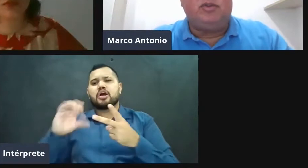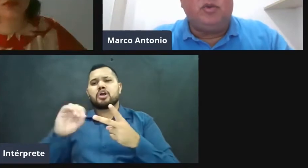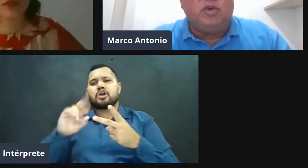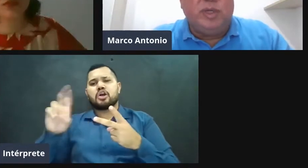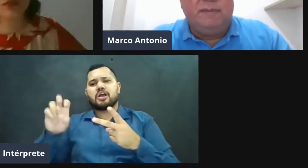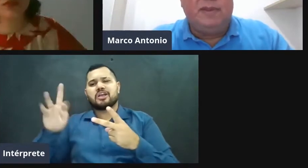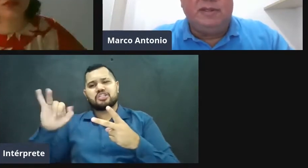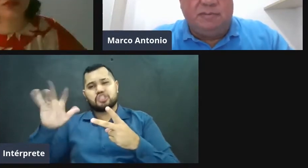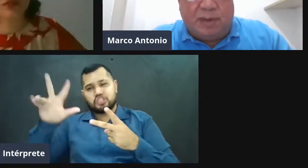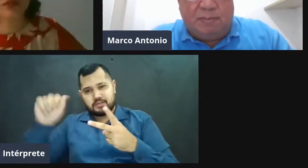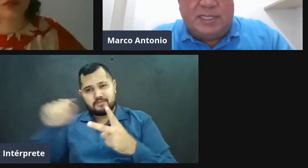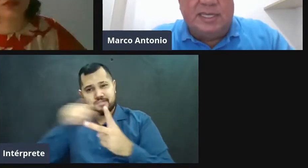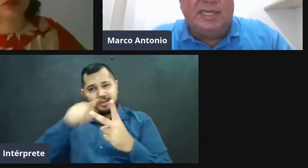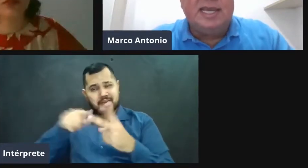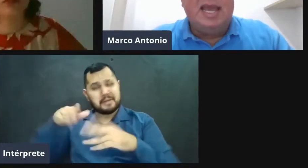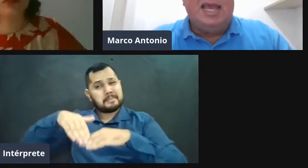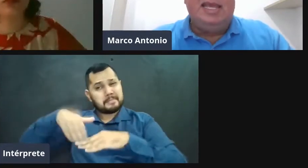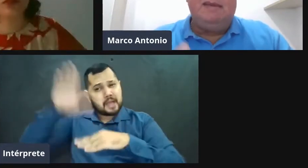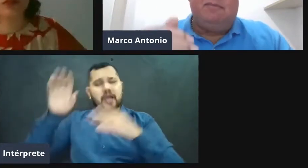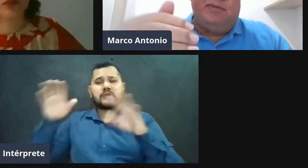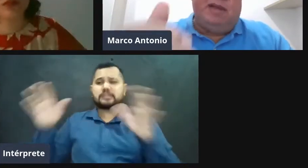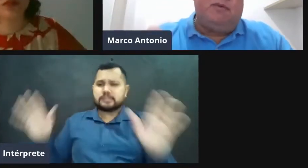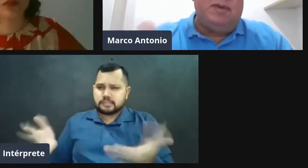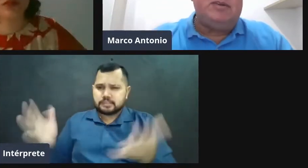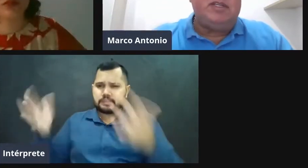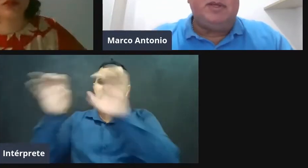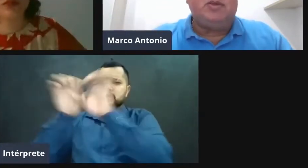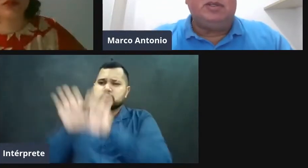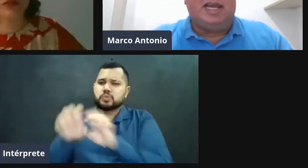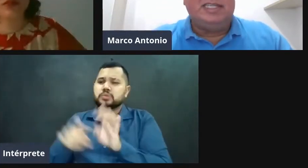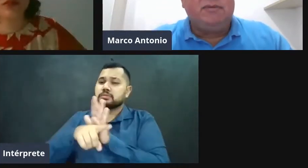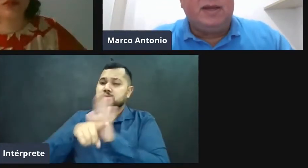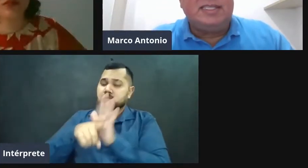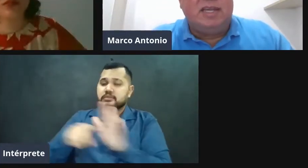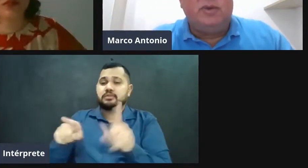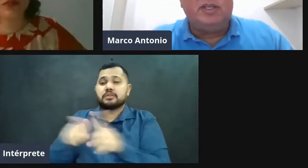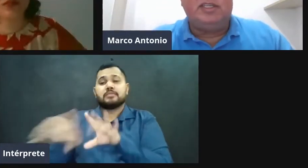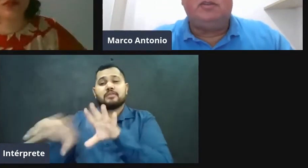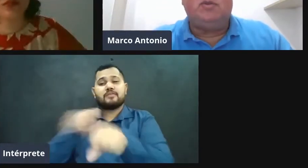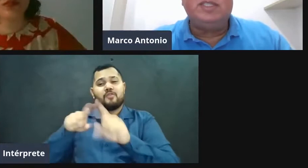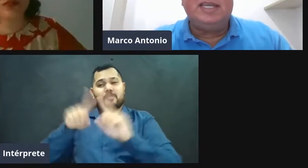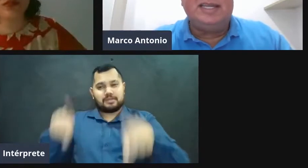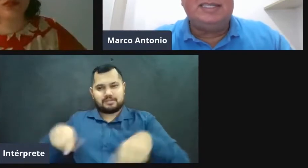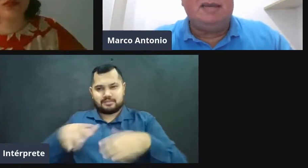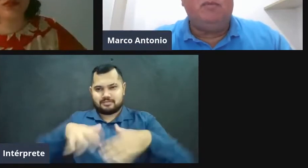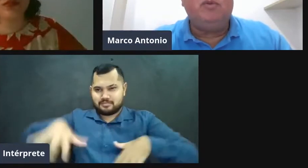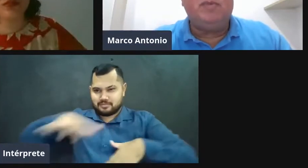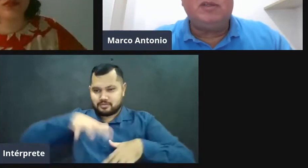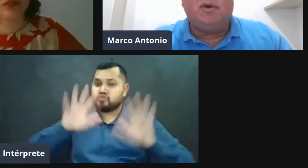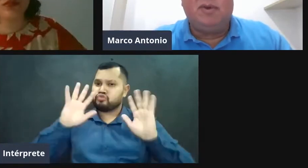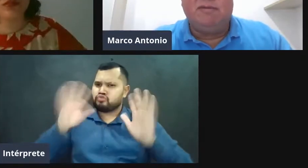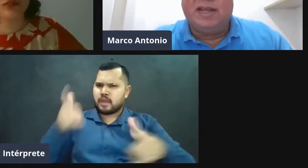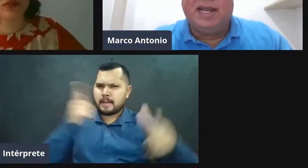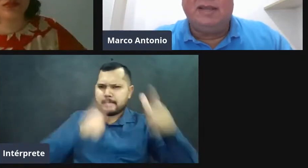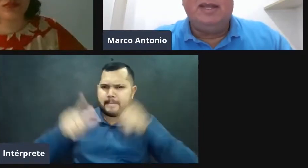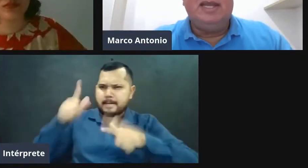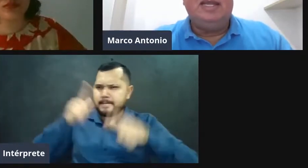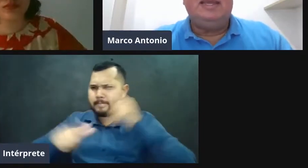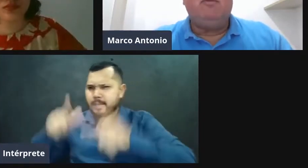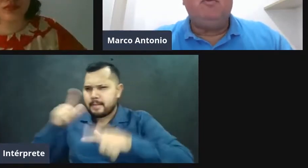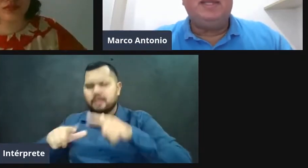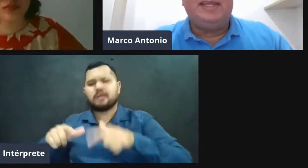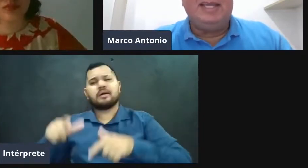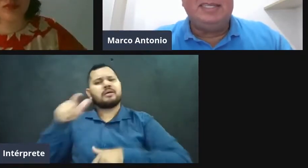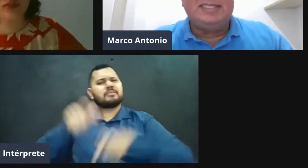mais em estrutura para pesquisa e na formação das pessoas. A gente fazendo isso, a gente com certeza tem muito pessoal